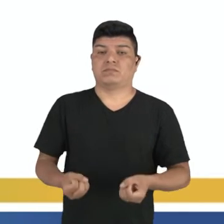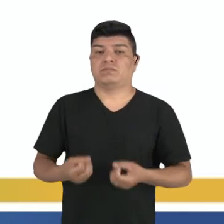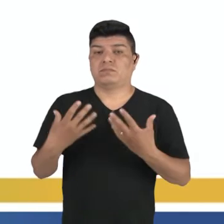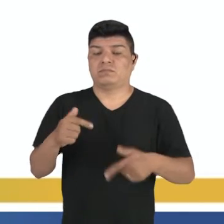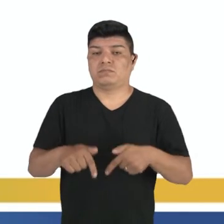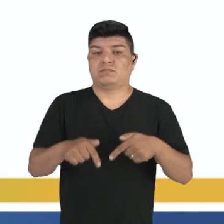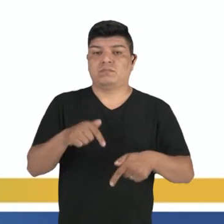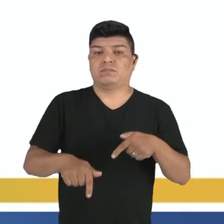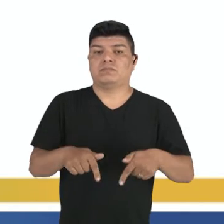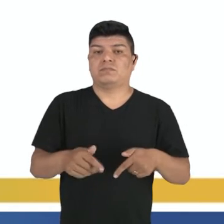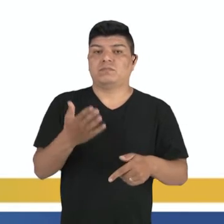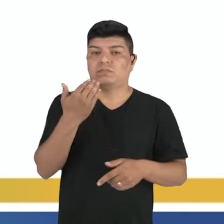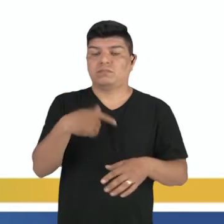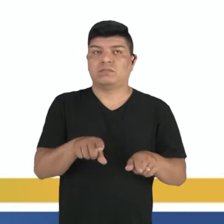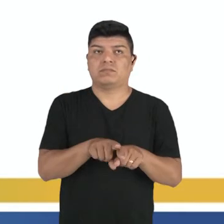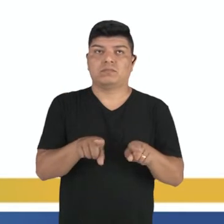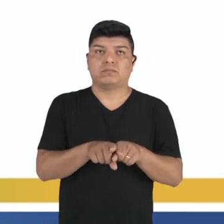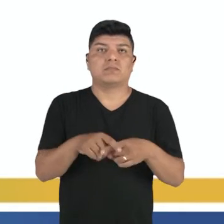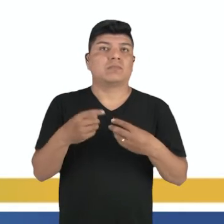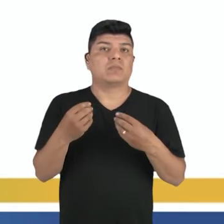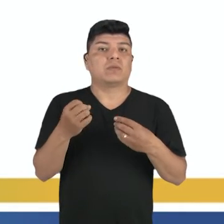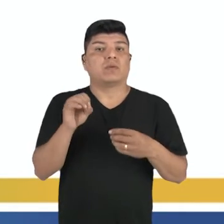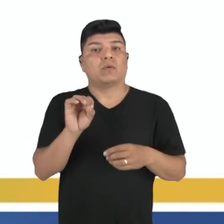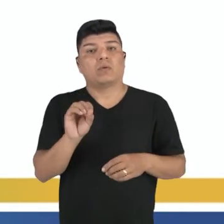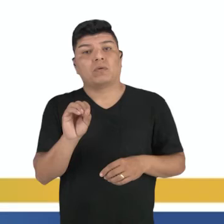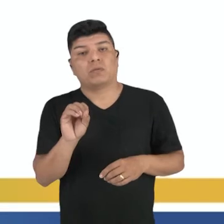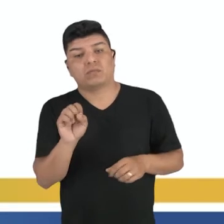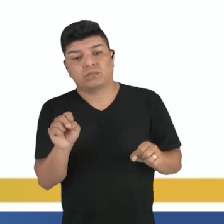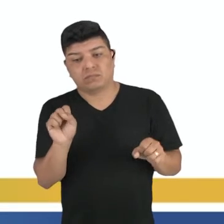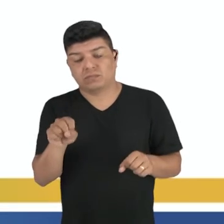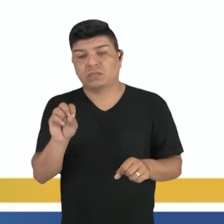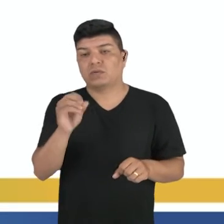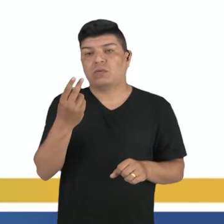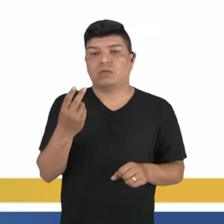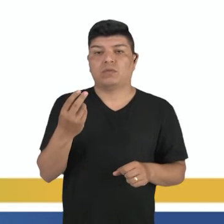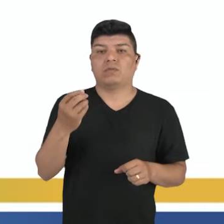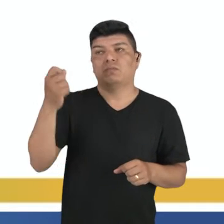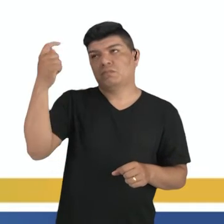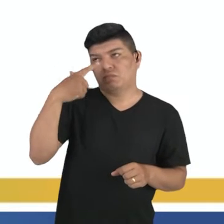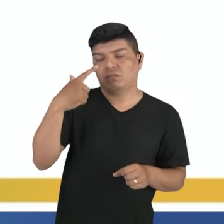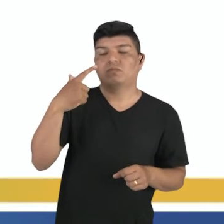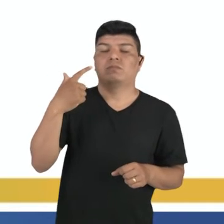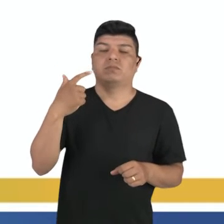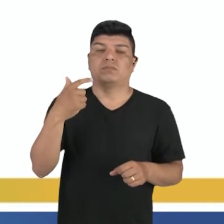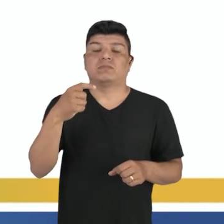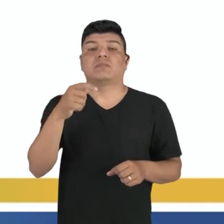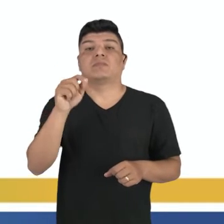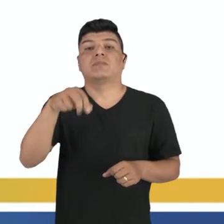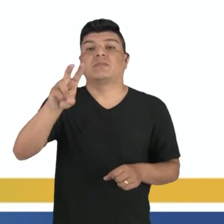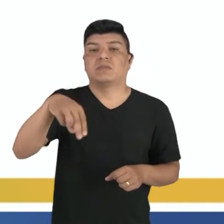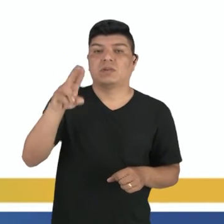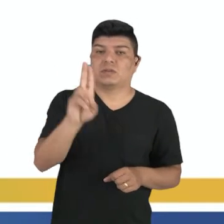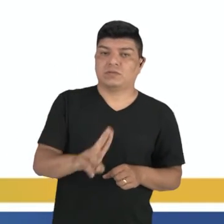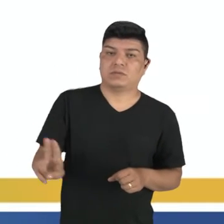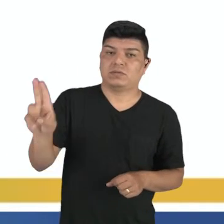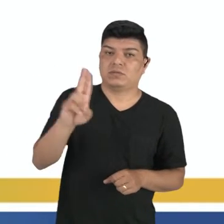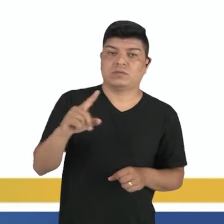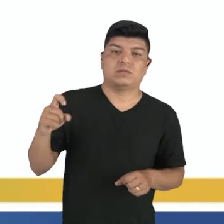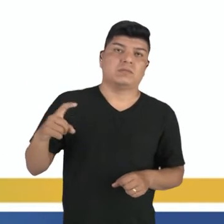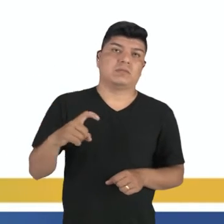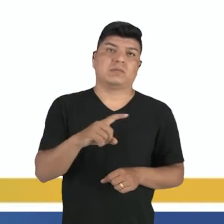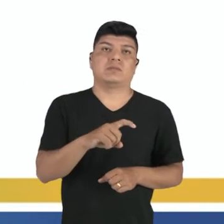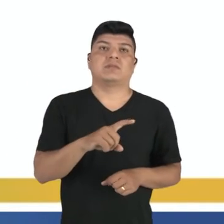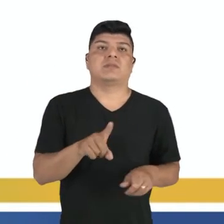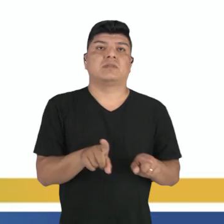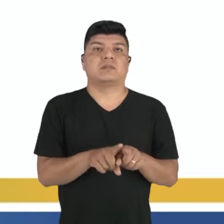reações químicas e se alimentam com ou sem a necessidade de luz solar geralmente que utiliza aqui meu sítios em são